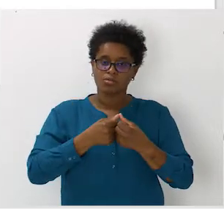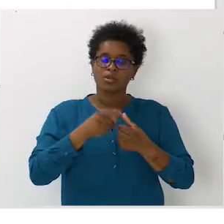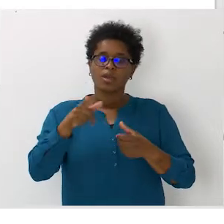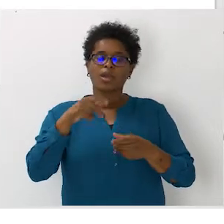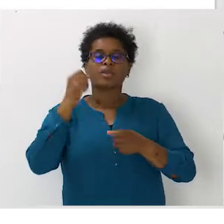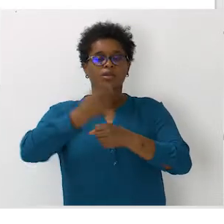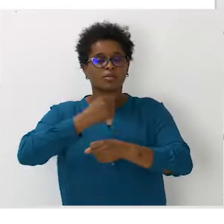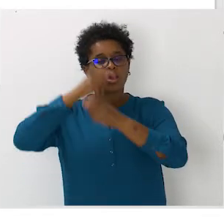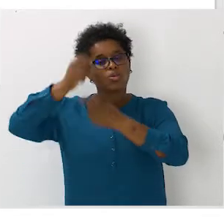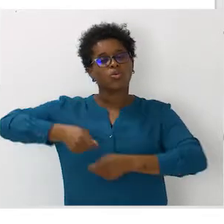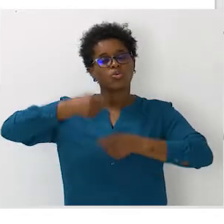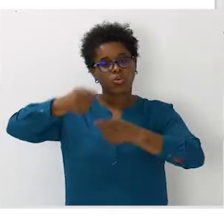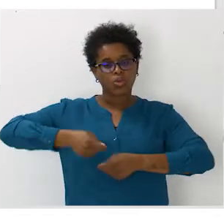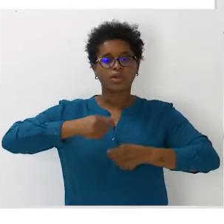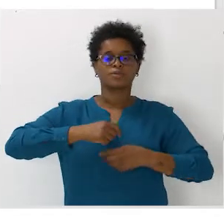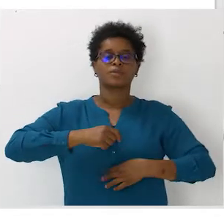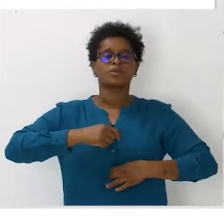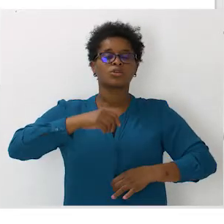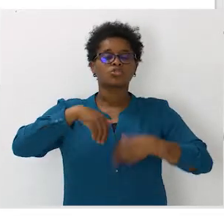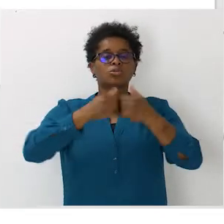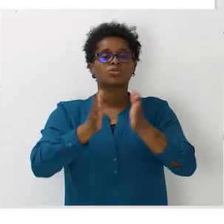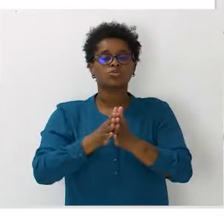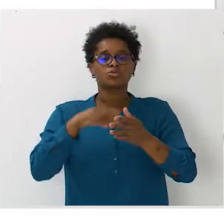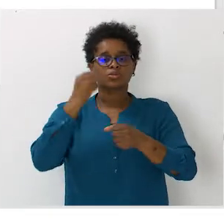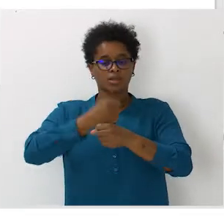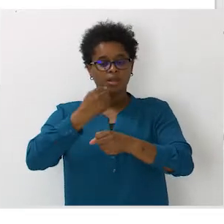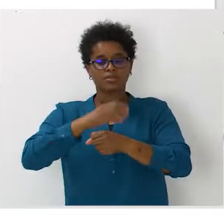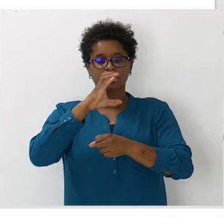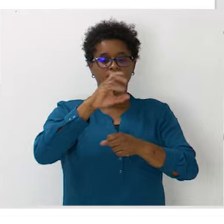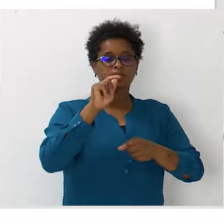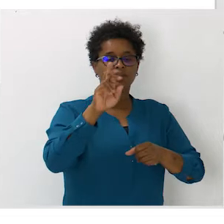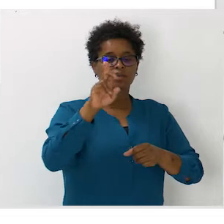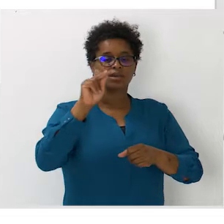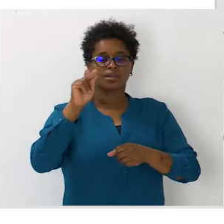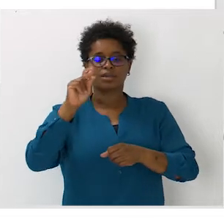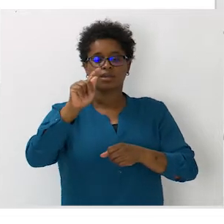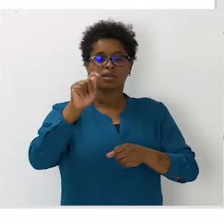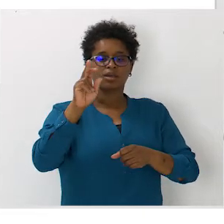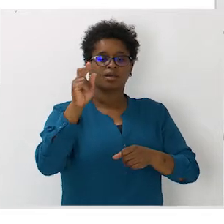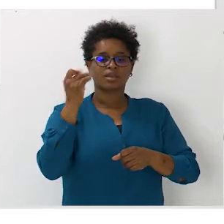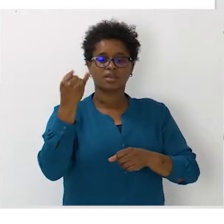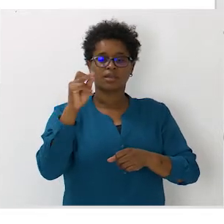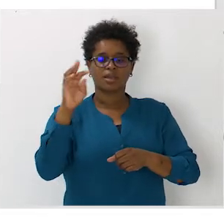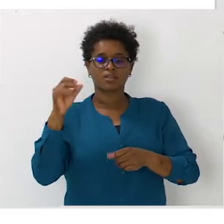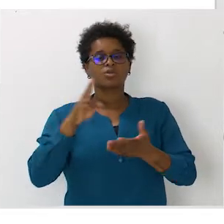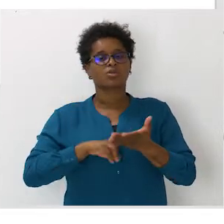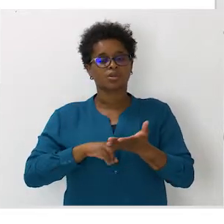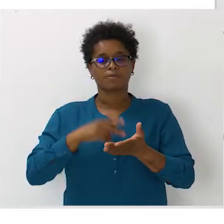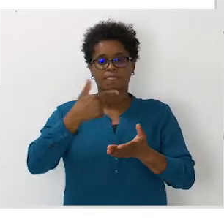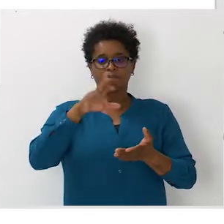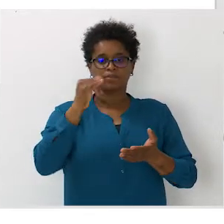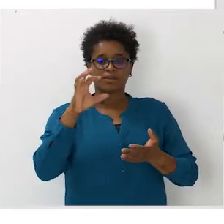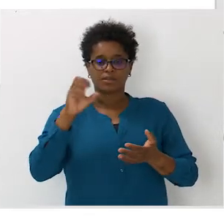a agricultura, sobretudo o cultivo de cereais, mais concretamente do trigo, do